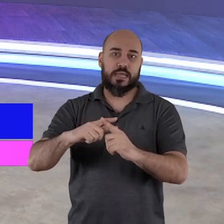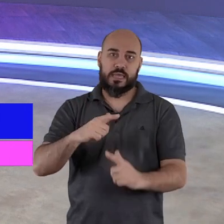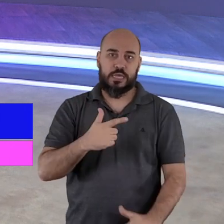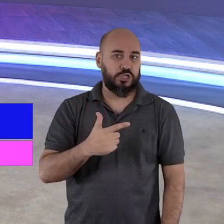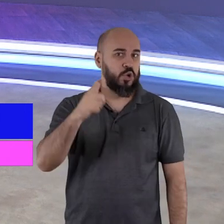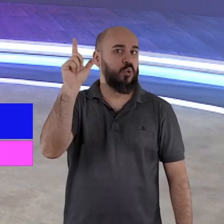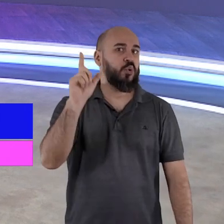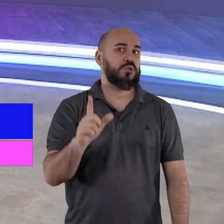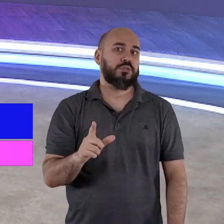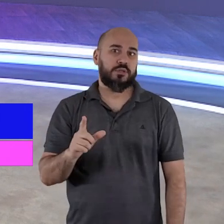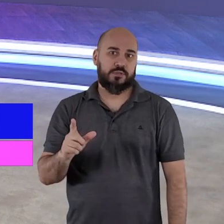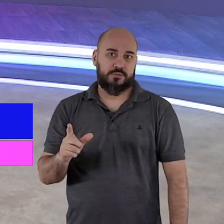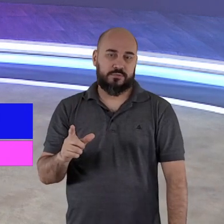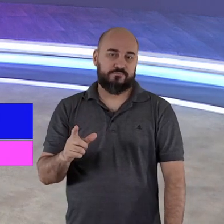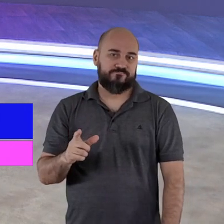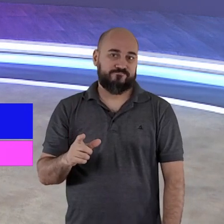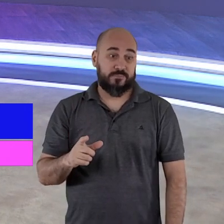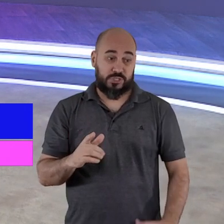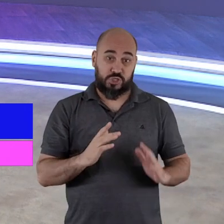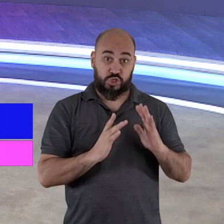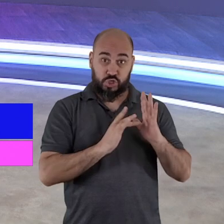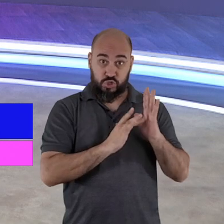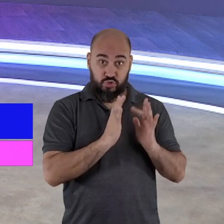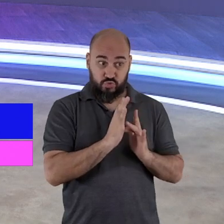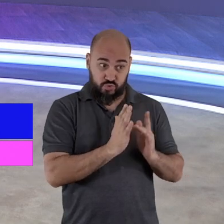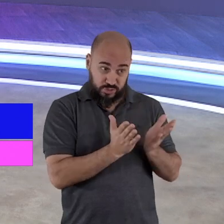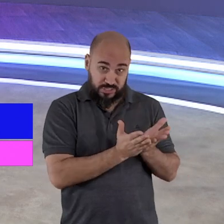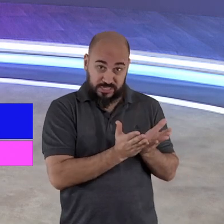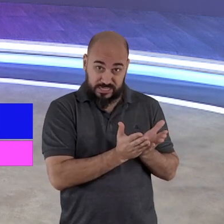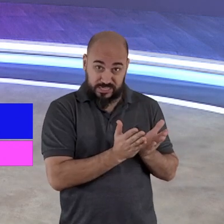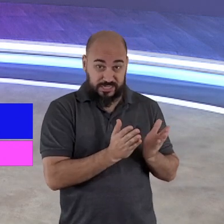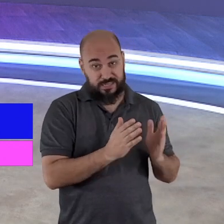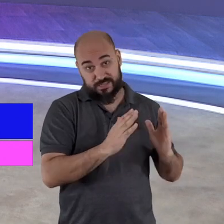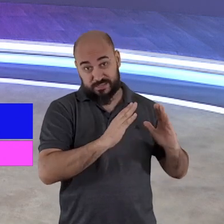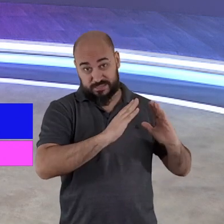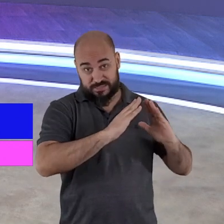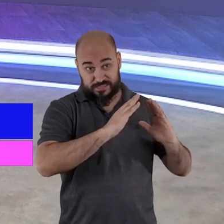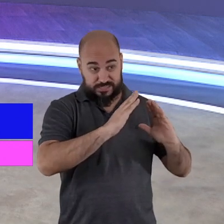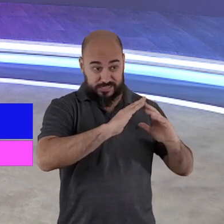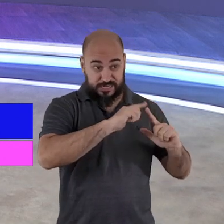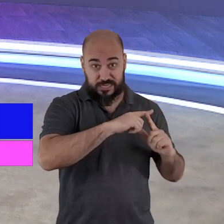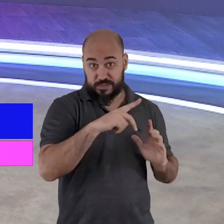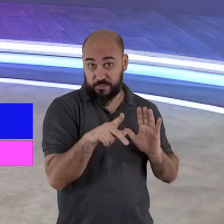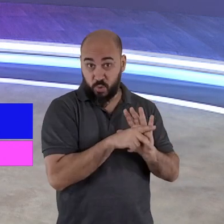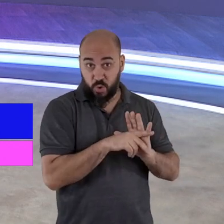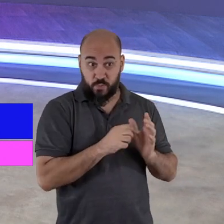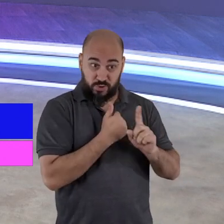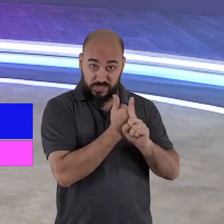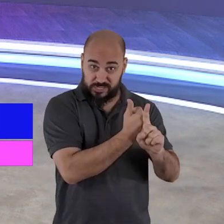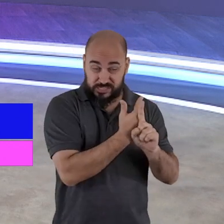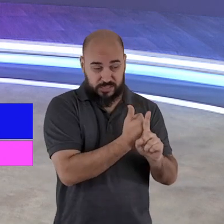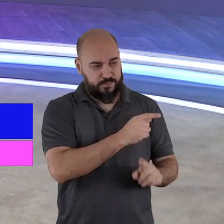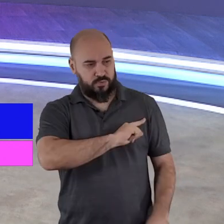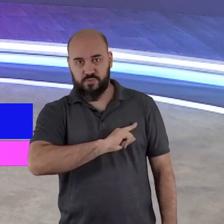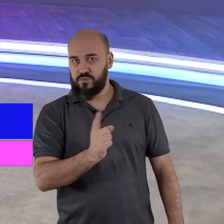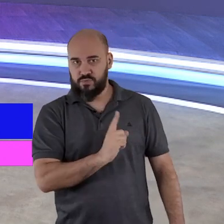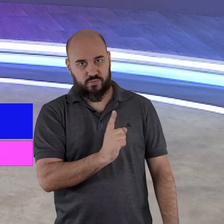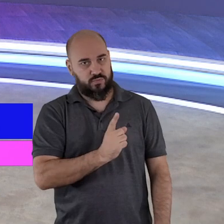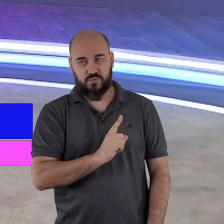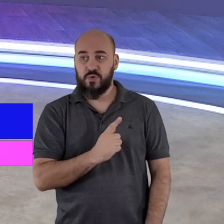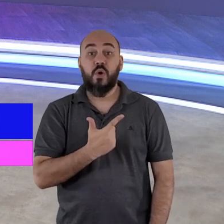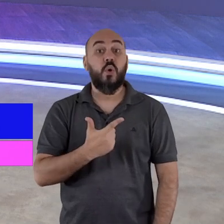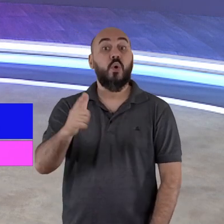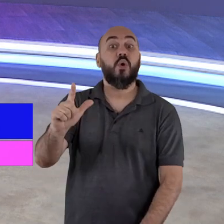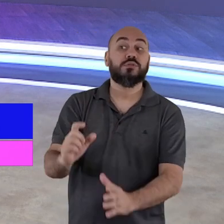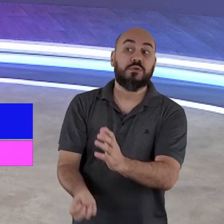pelo próprio Senhor Jesus quando ele esteve aqui. Ou a igreja que recebeu as orientações diretamente da fonte,